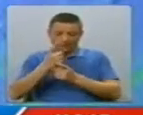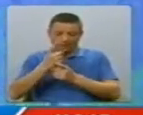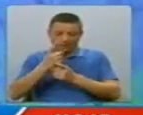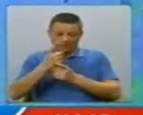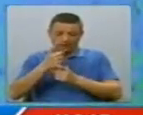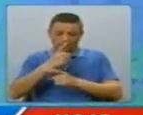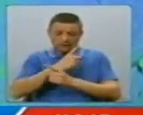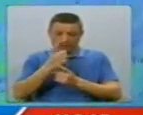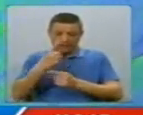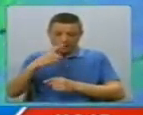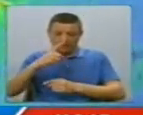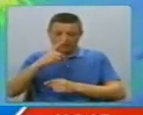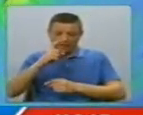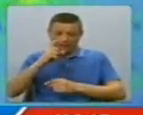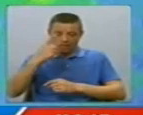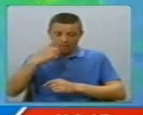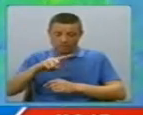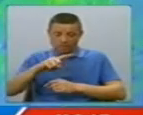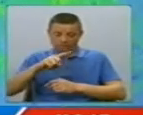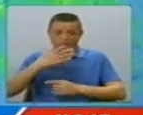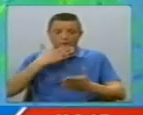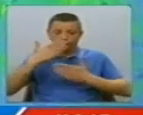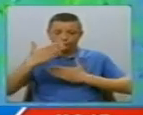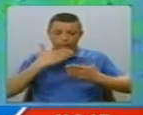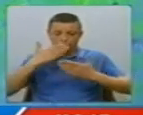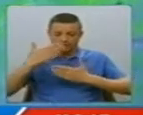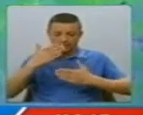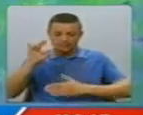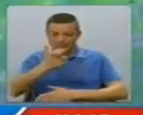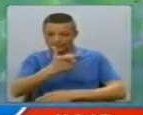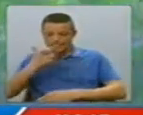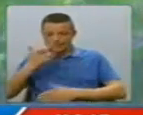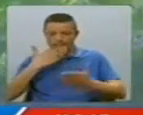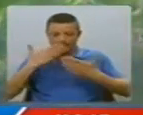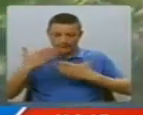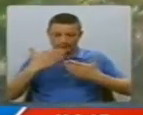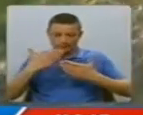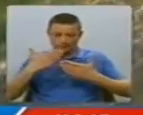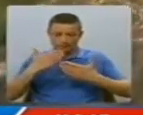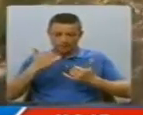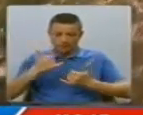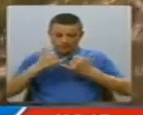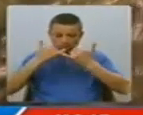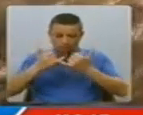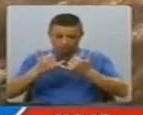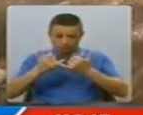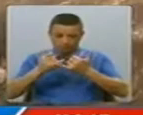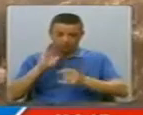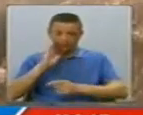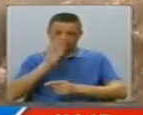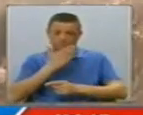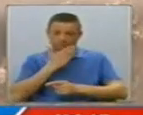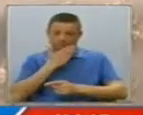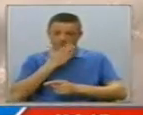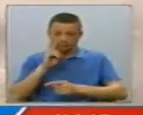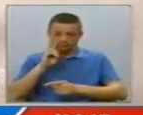Grã-Bretanha, a velocidade dos ventos, digamos assim, é mais ou menos constante. É a partir de latitudes mais elevadas, vamos fazer outra vez o